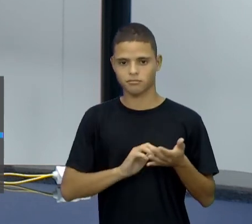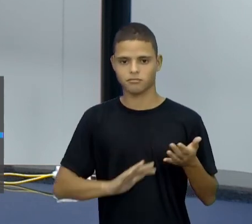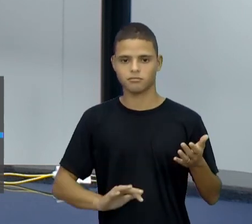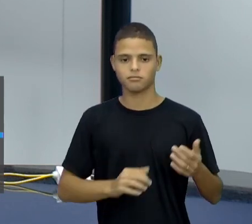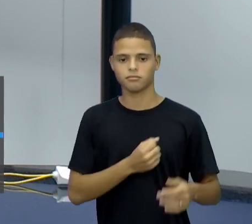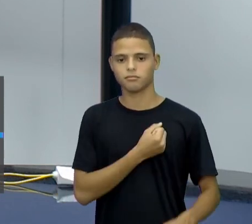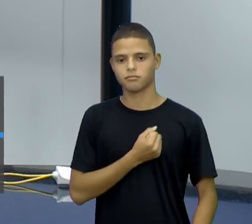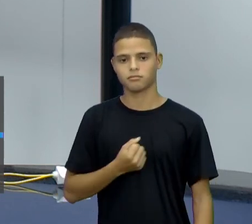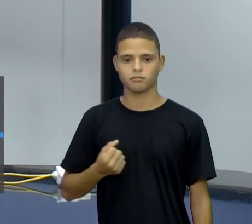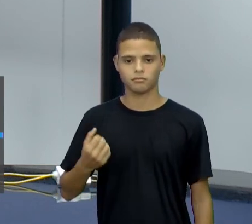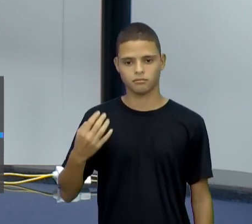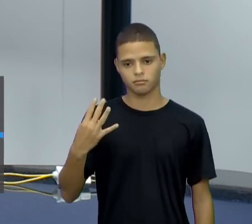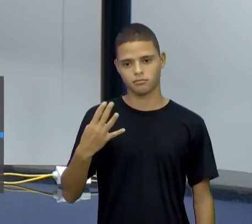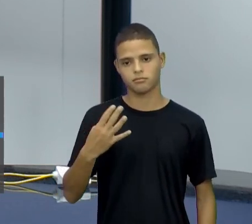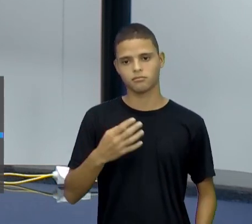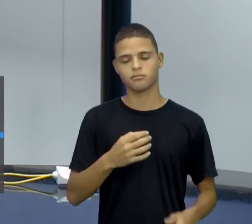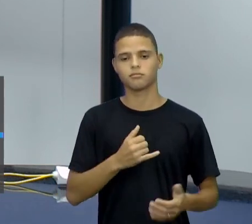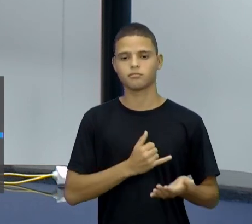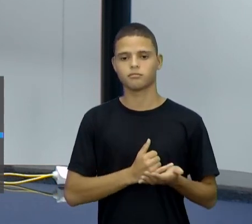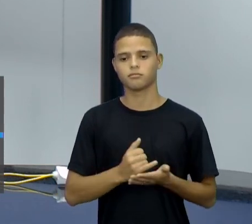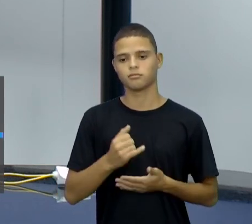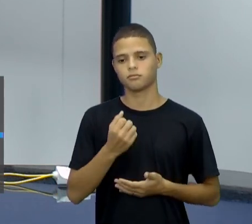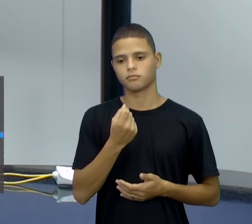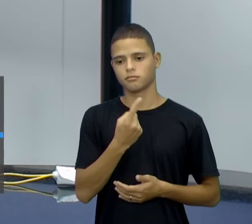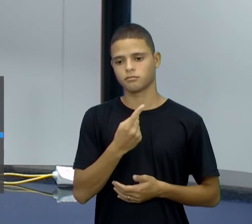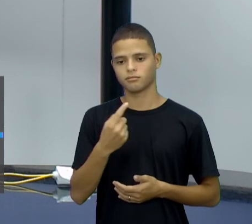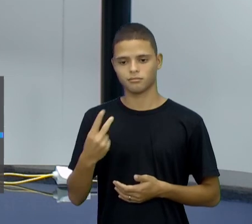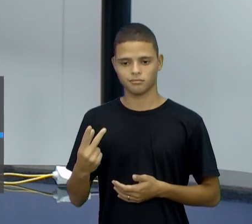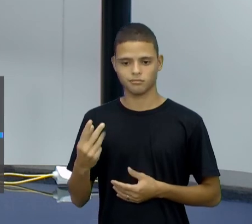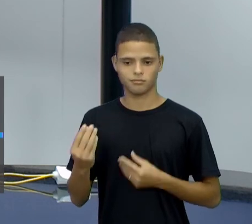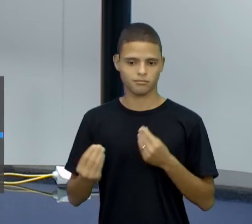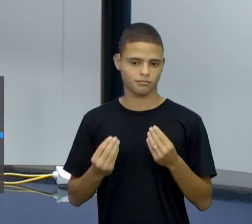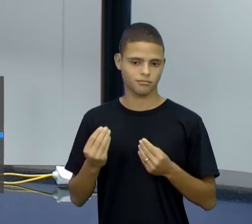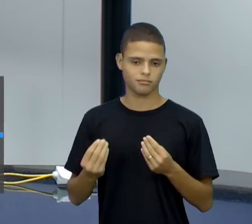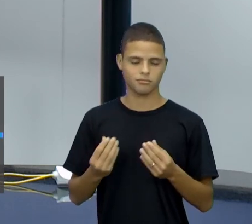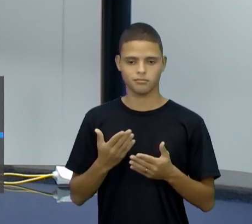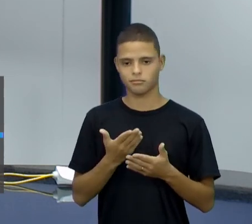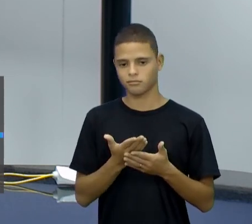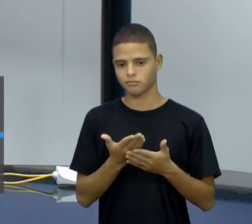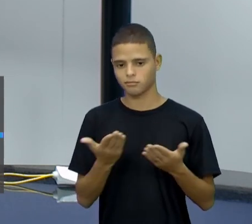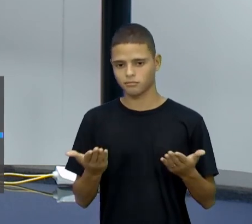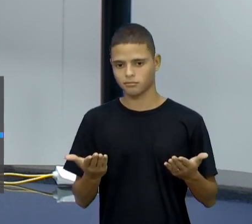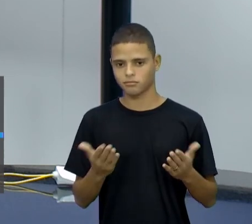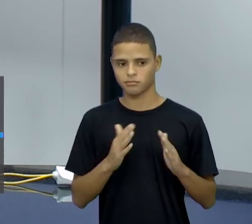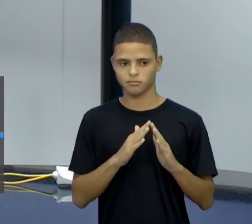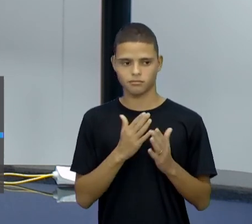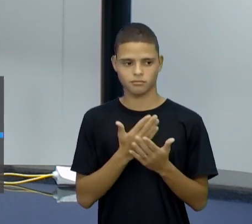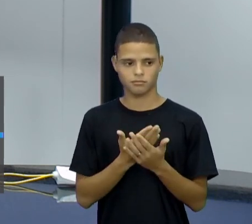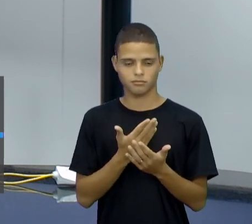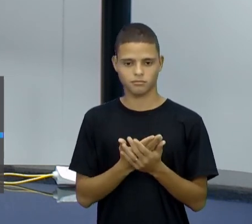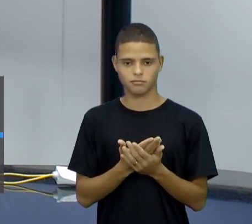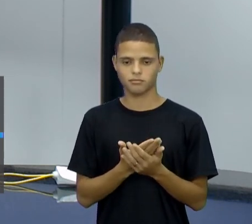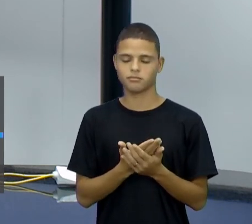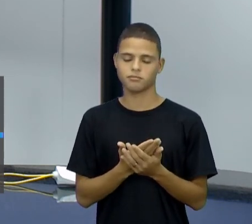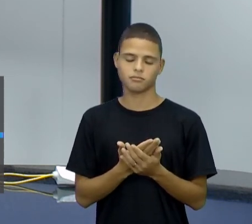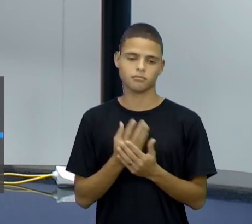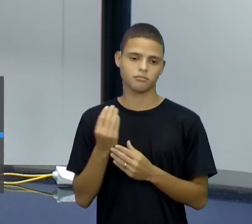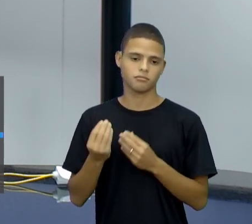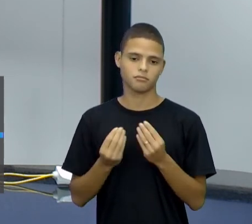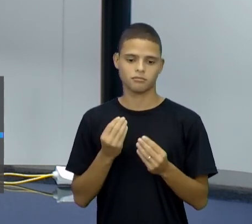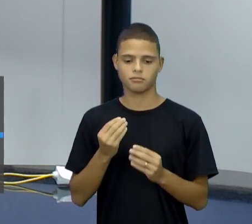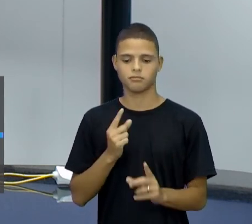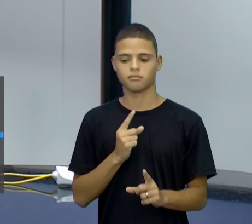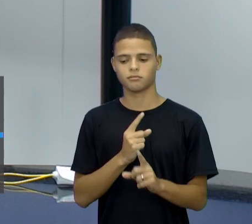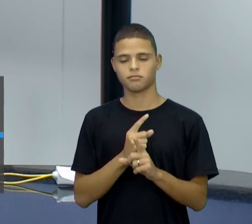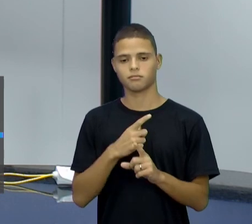4, introdução 1 e 2, que eu vou explicar para vocês como que você, dentro da sua casa, descobre como um equipamento está com